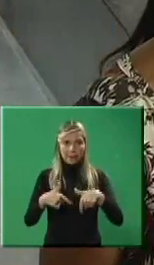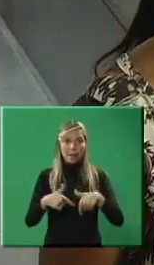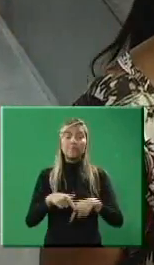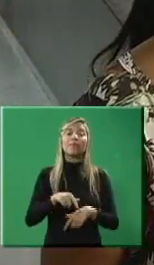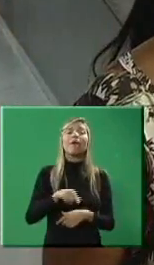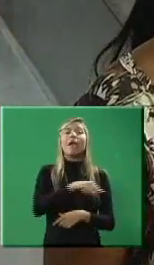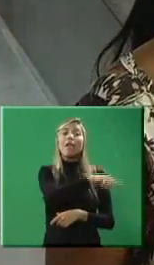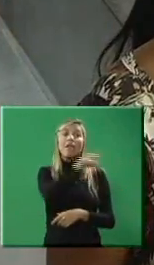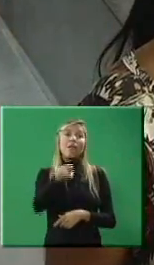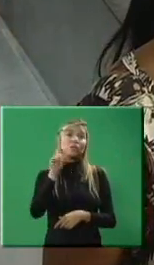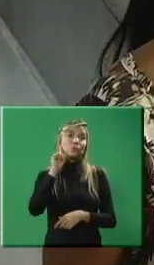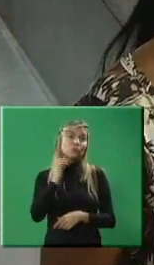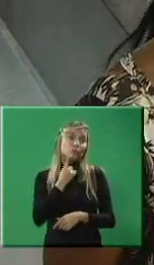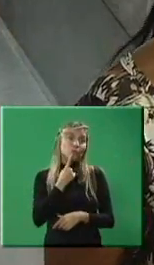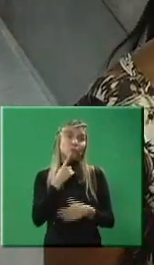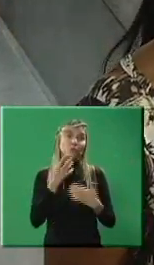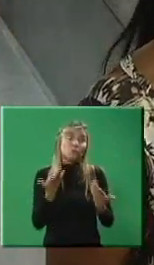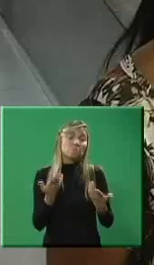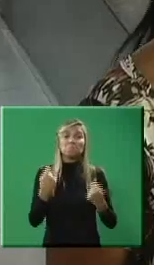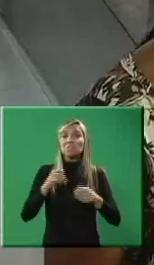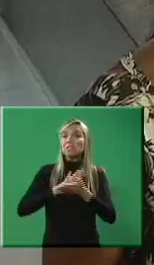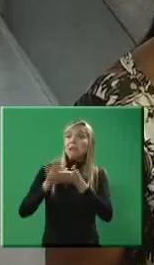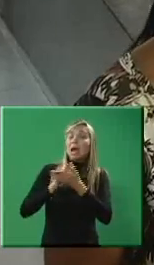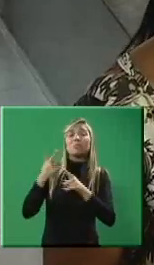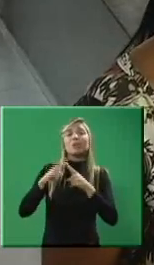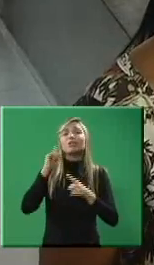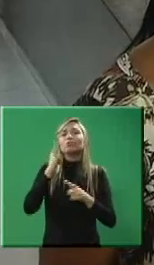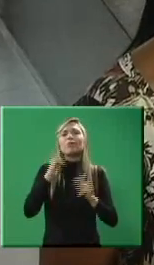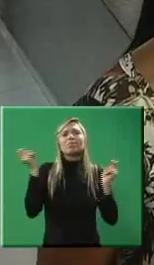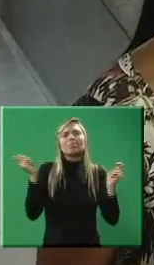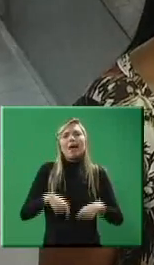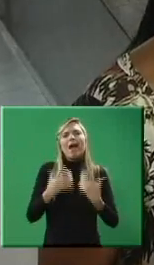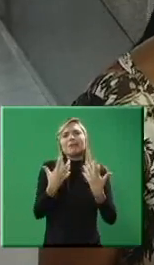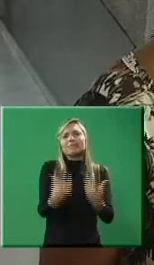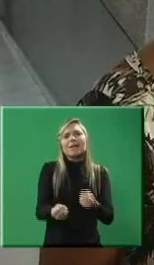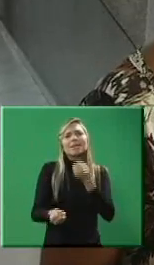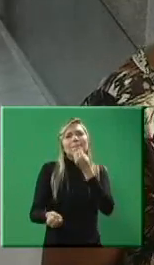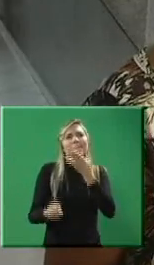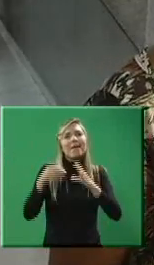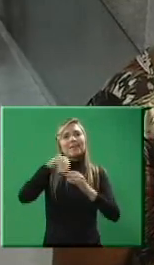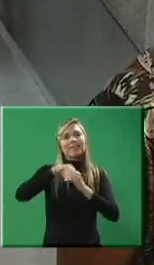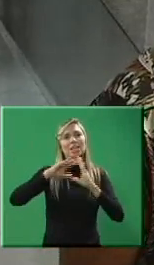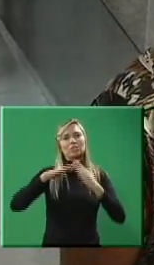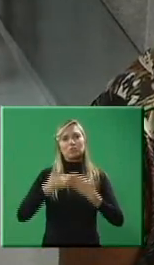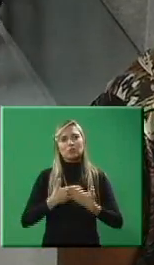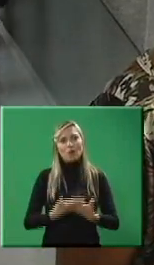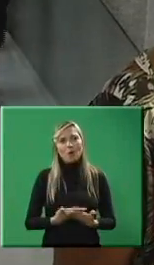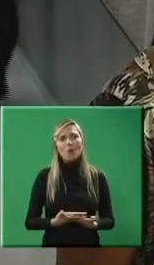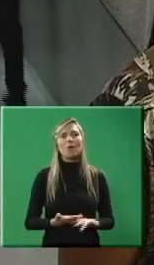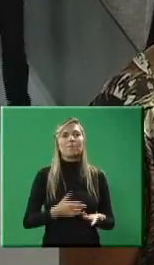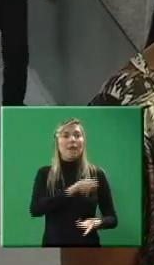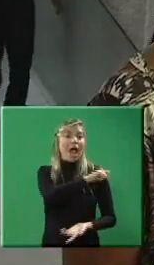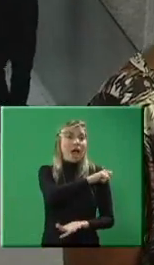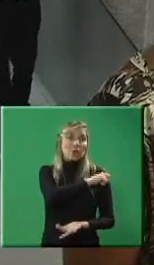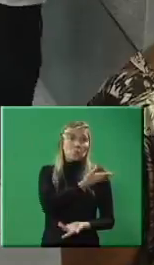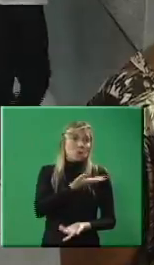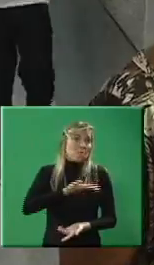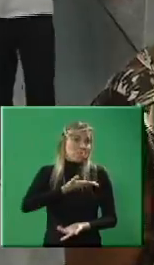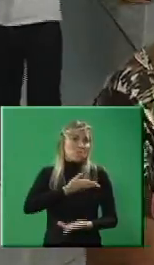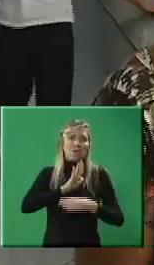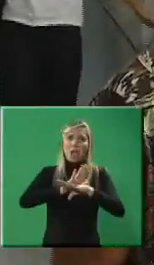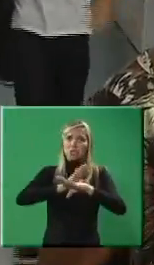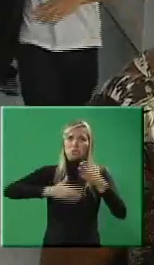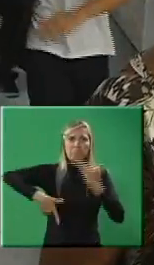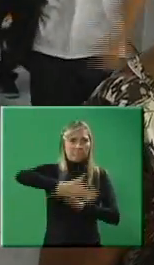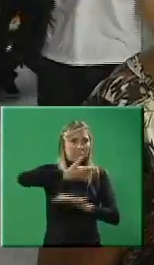né? E eles não precisamos de mais adaptação, porque eles se deram muito bem dentro da escola, os próprios